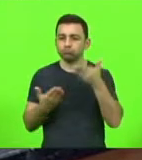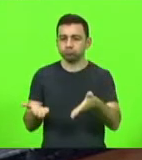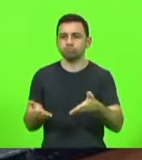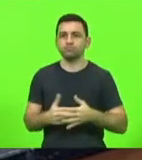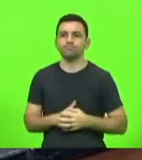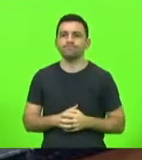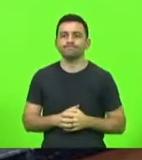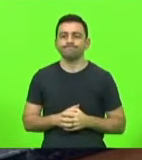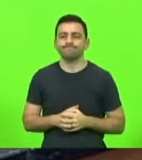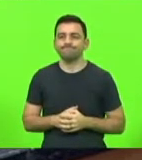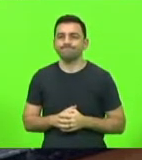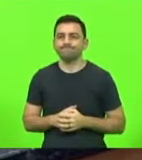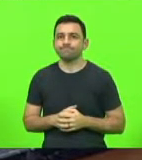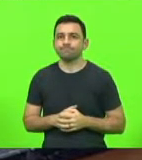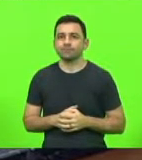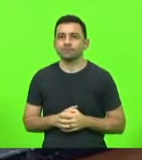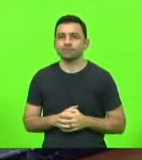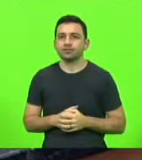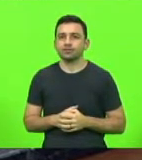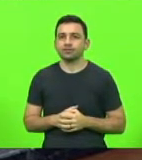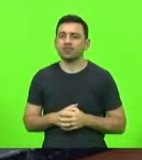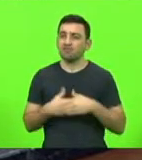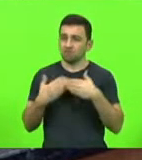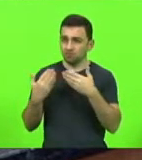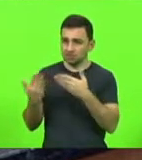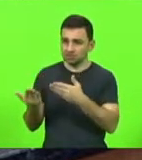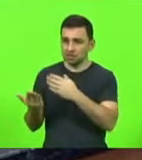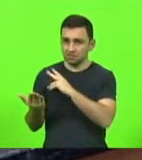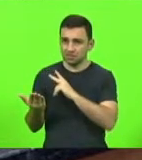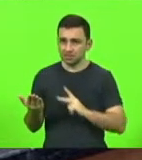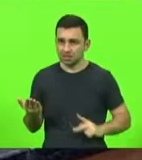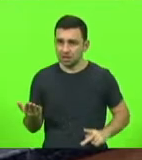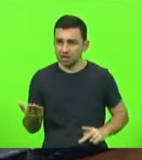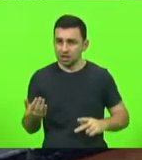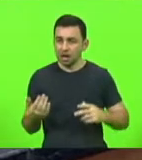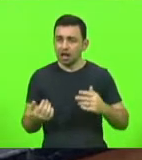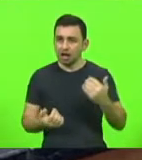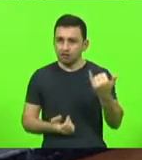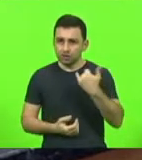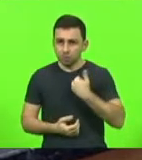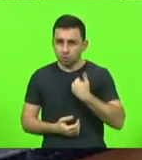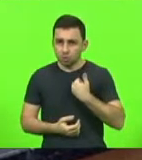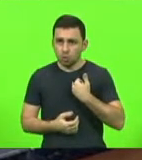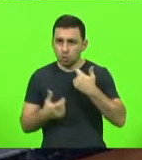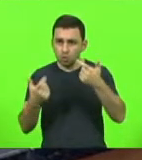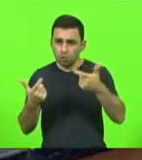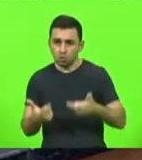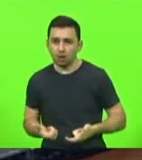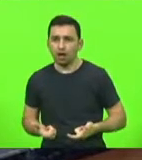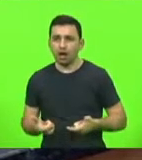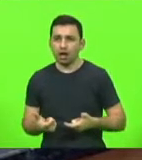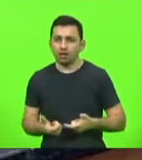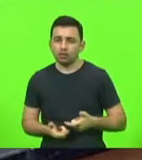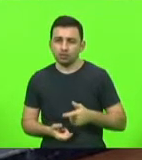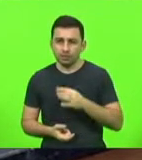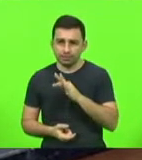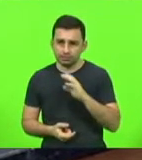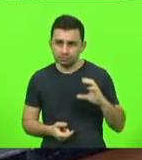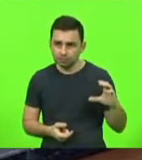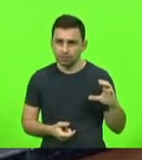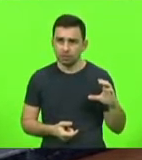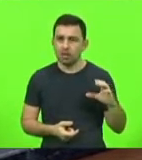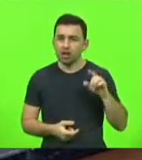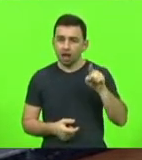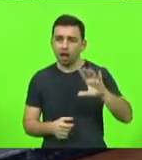Vossa Excelência, senhor presidente, que me relatou que na semana passada estava no município de Trombudo Central, aonde estourou dois